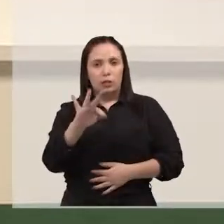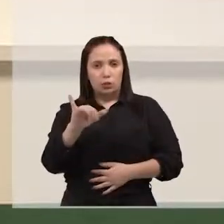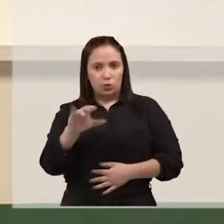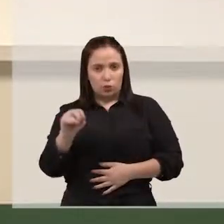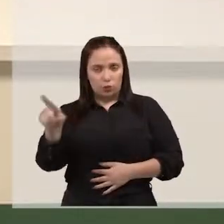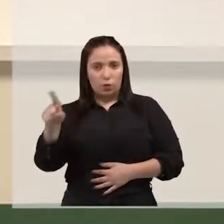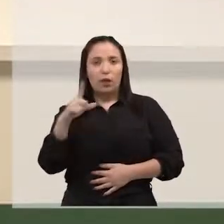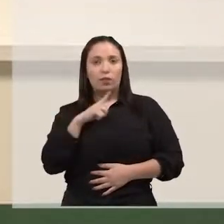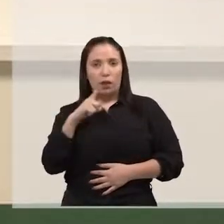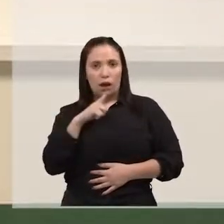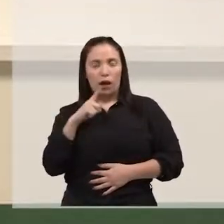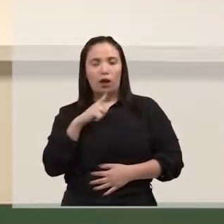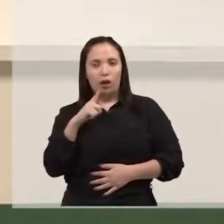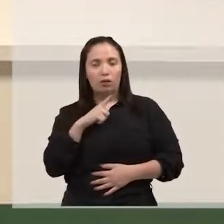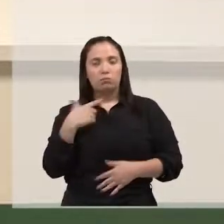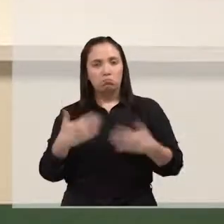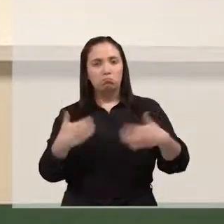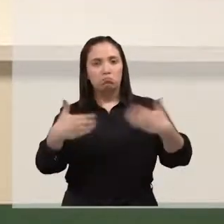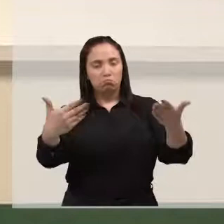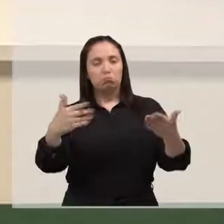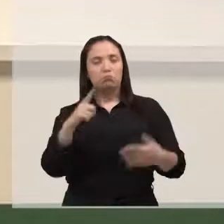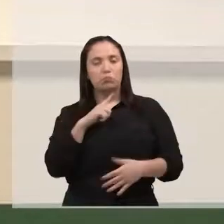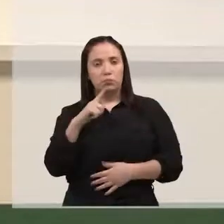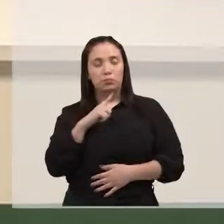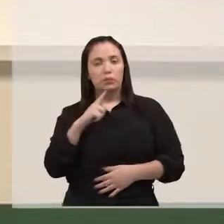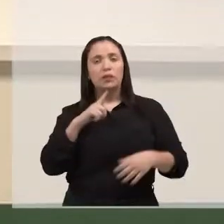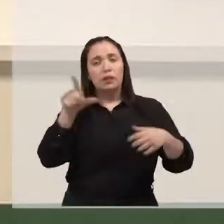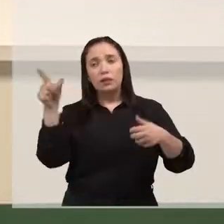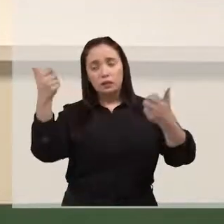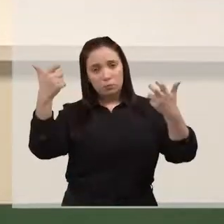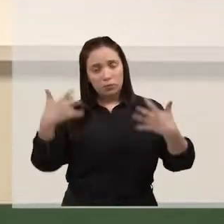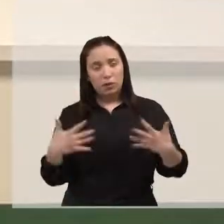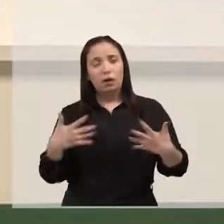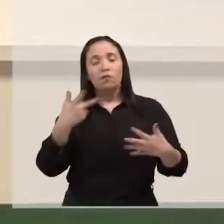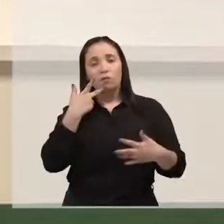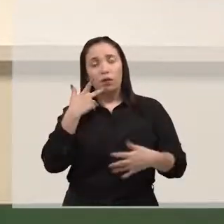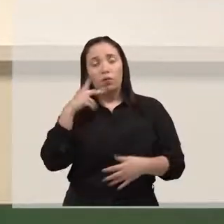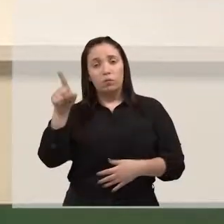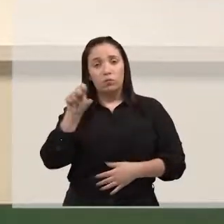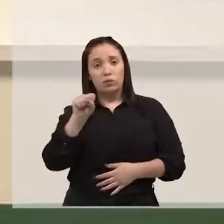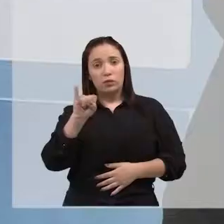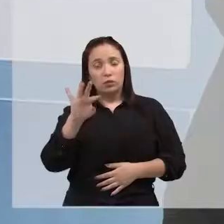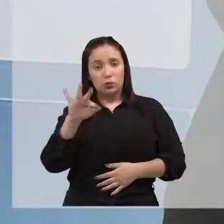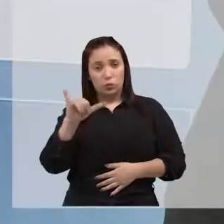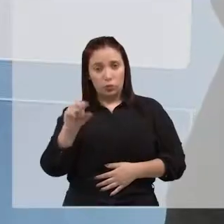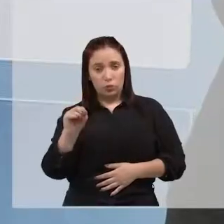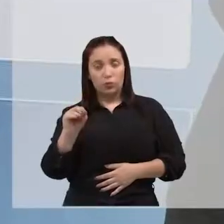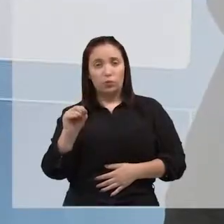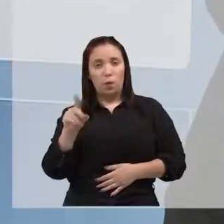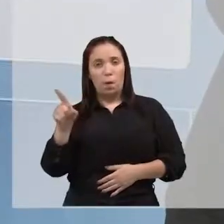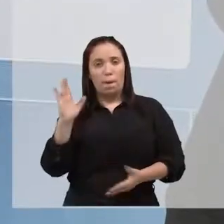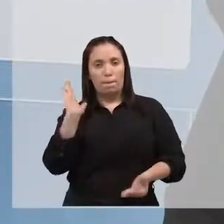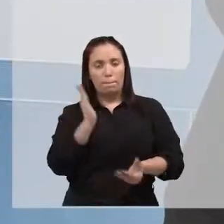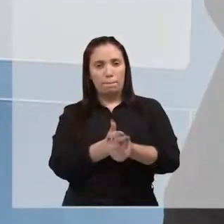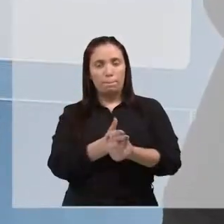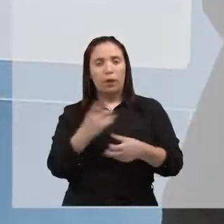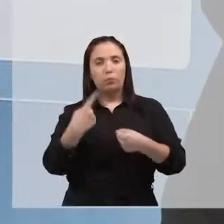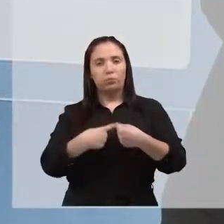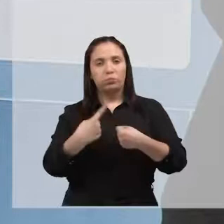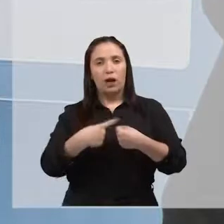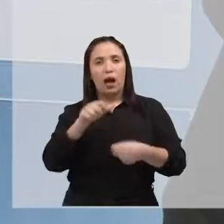estava avançado o processo. Explica o telespectador diziam até que o processo do sítio de Atibaia, Atibaia é a cidade onde